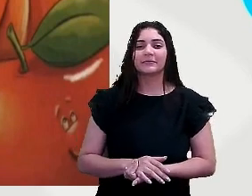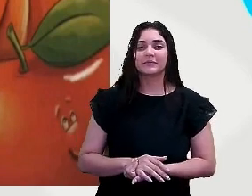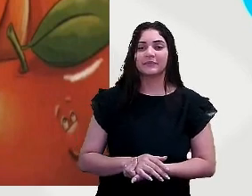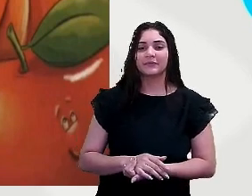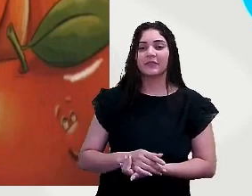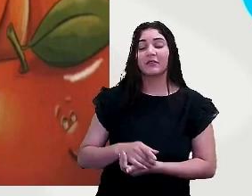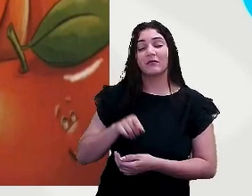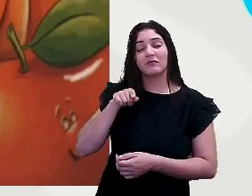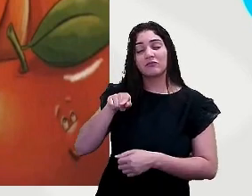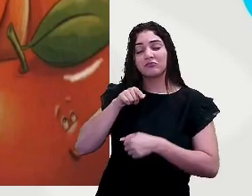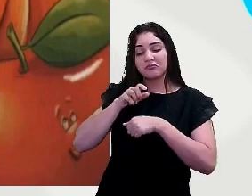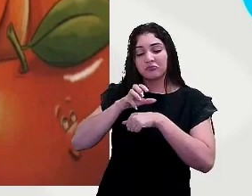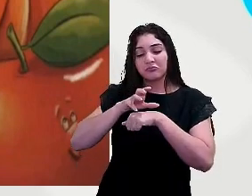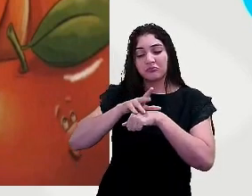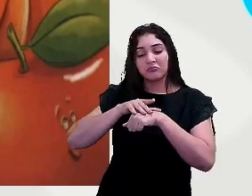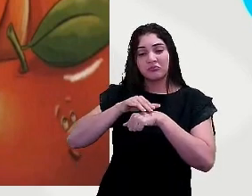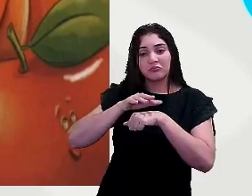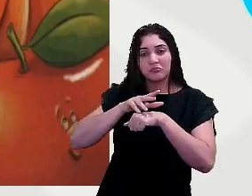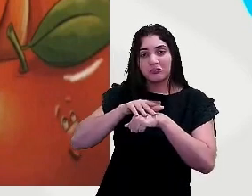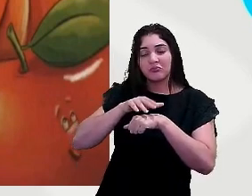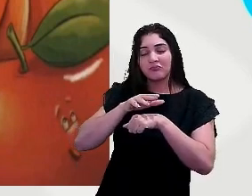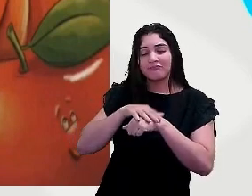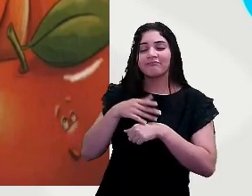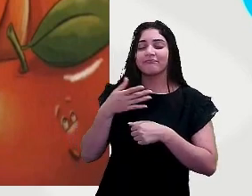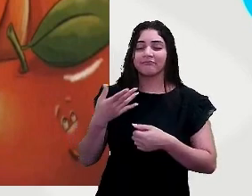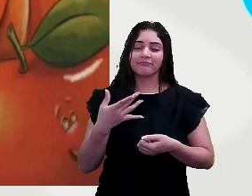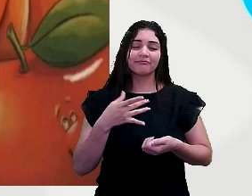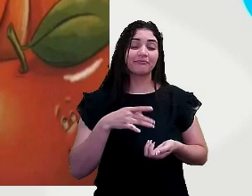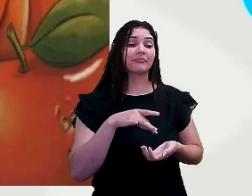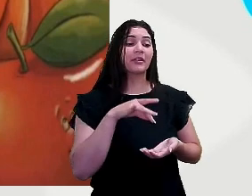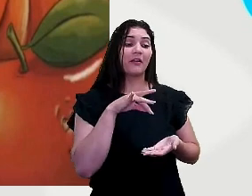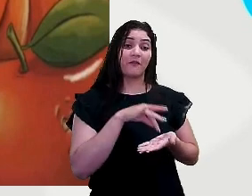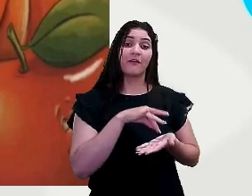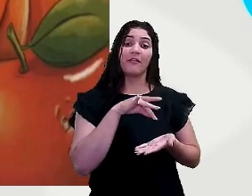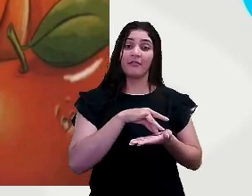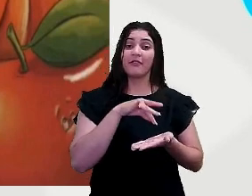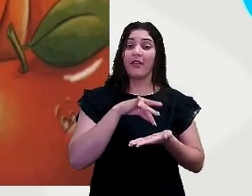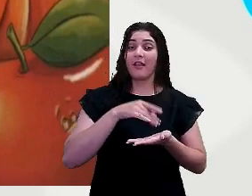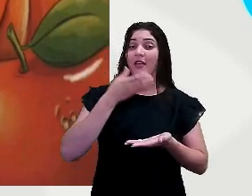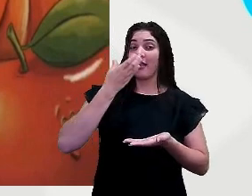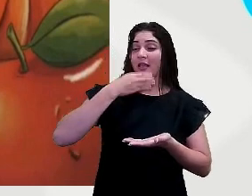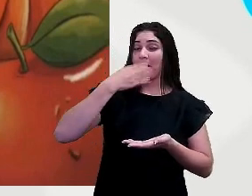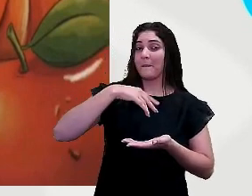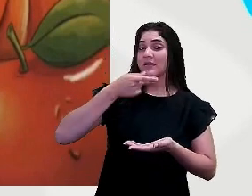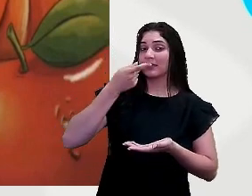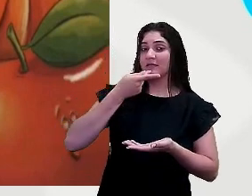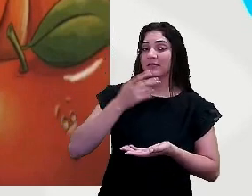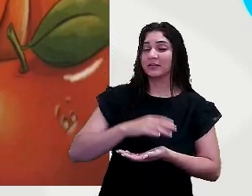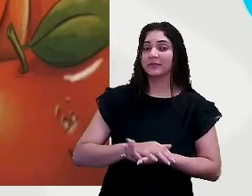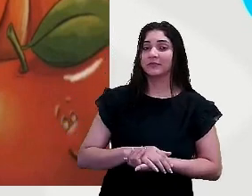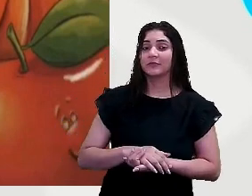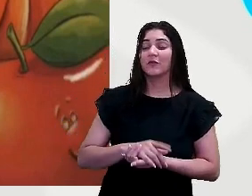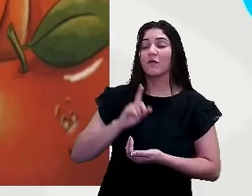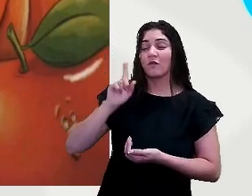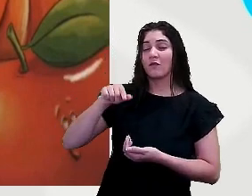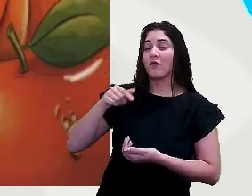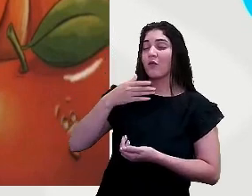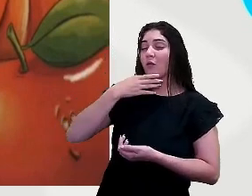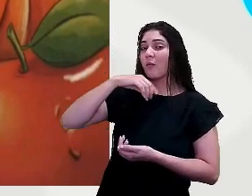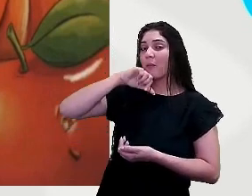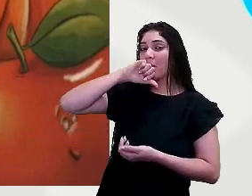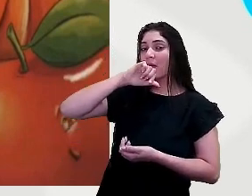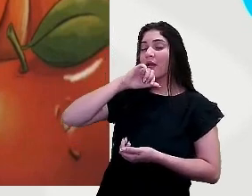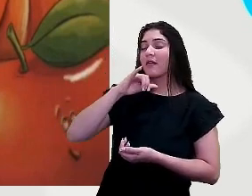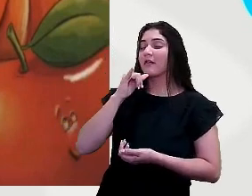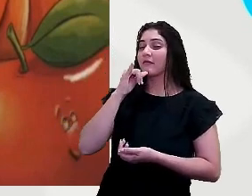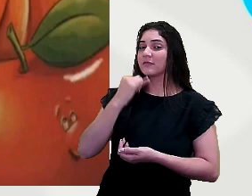irá adoecer. É verdade, interrompeu a maçã. Foi isso que o pai lhe disse, ainda